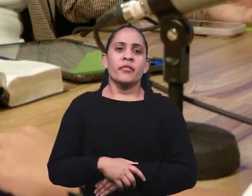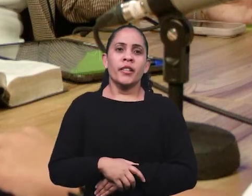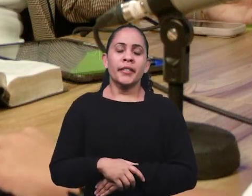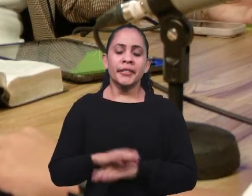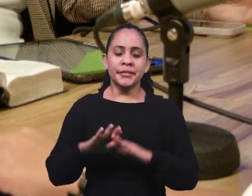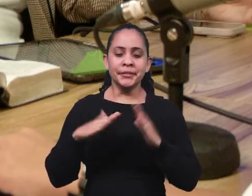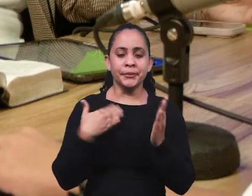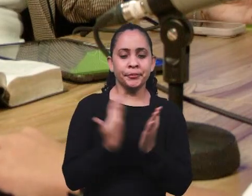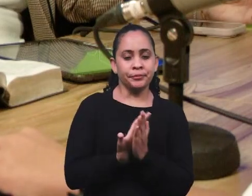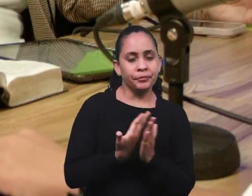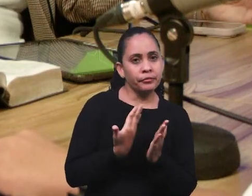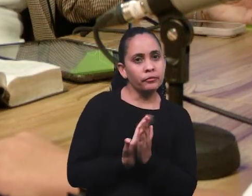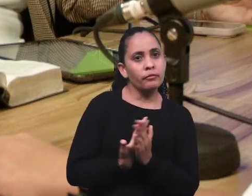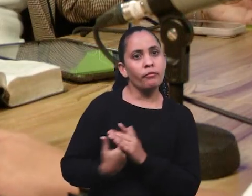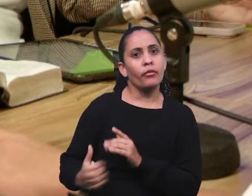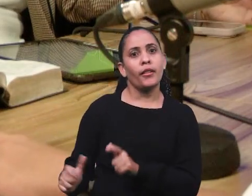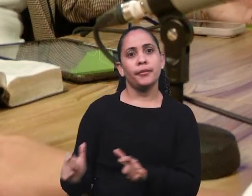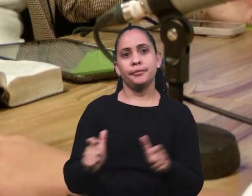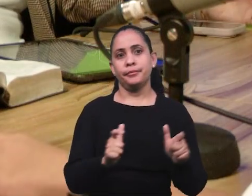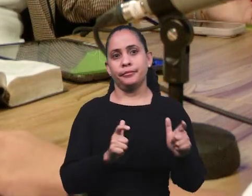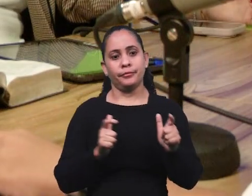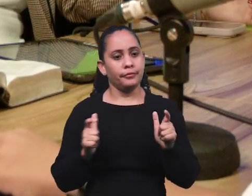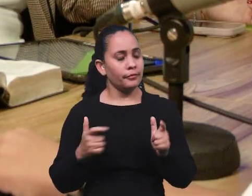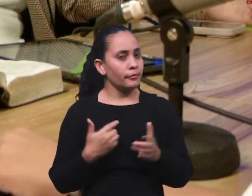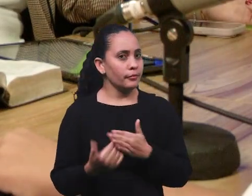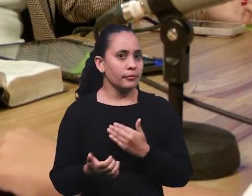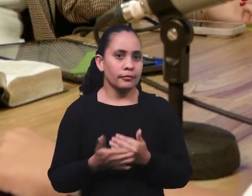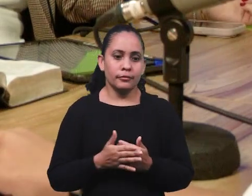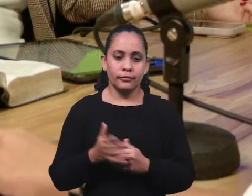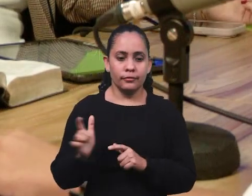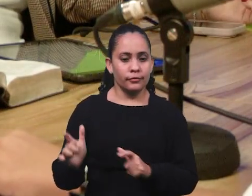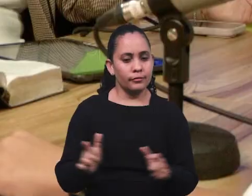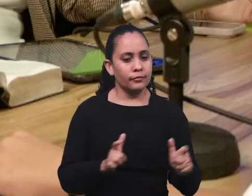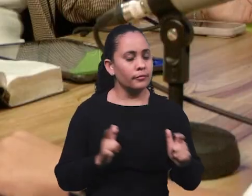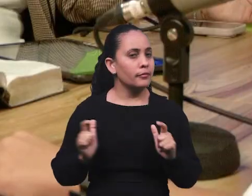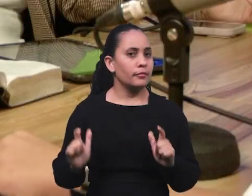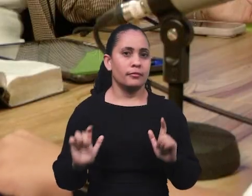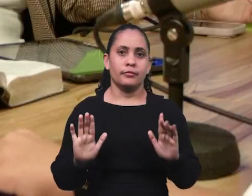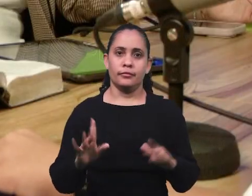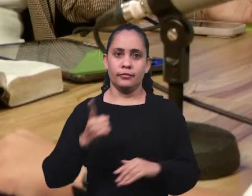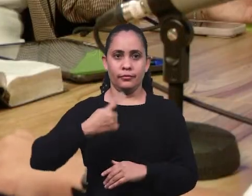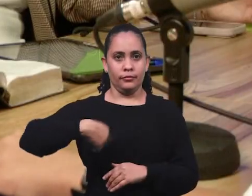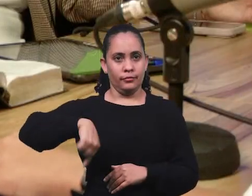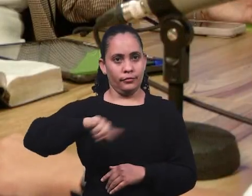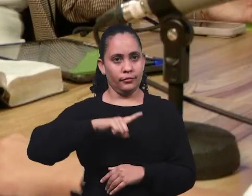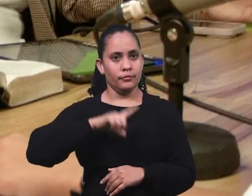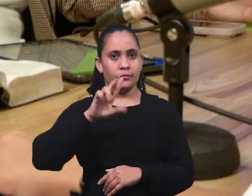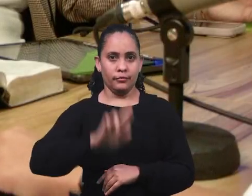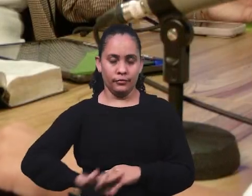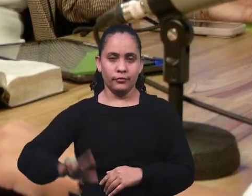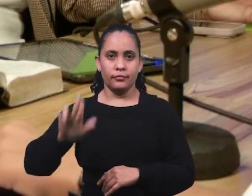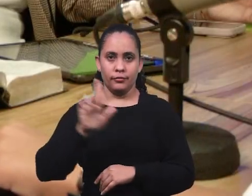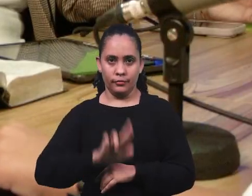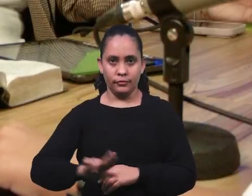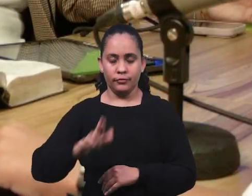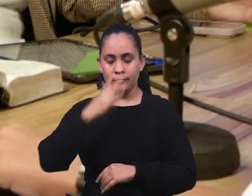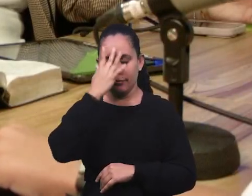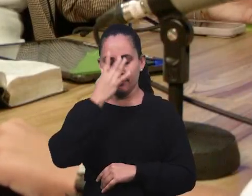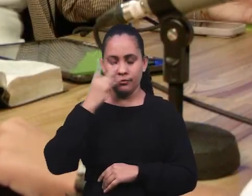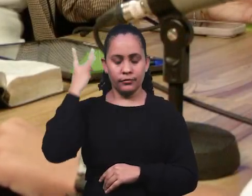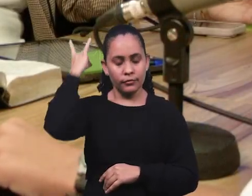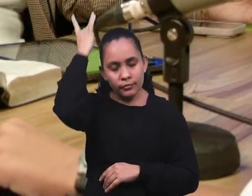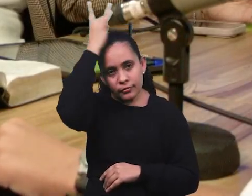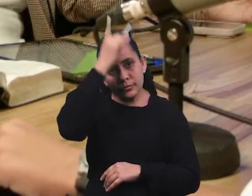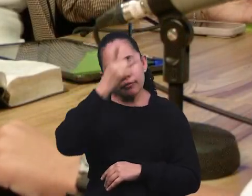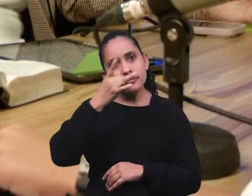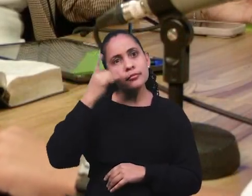na escola, né? Onde quer que você, no condomínio, onde quer que vocês estejam, vocês são instrumentos de Deus. Então, o Espírito Santo,